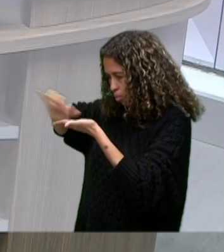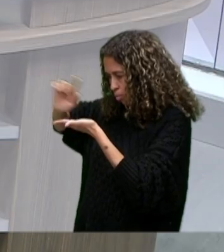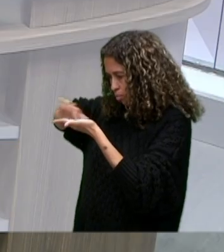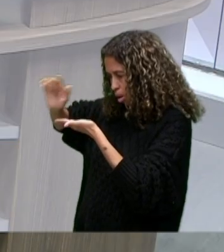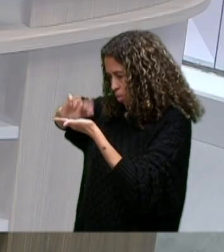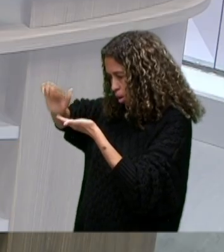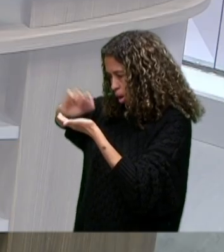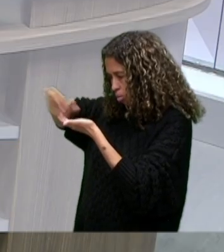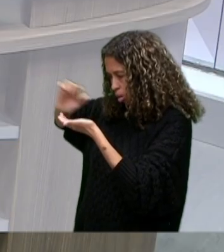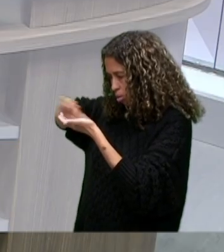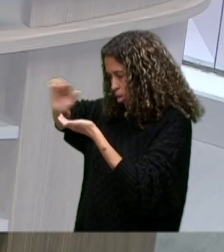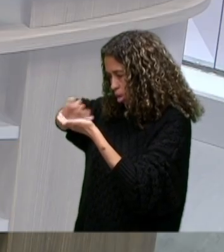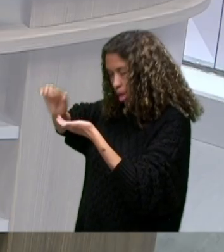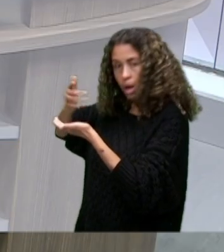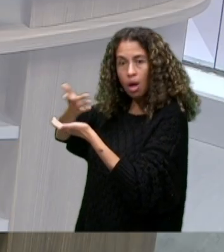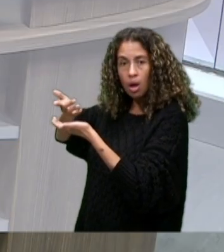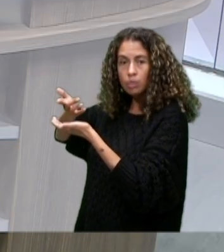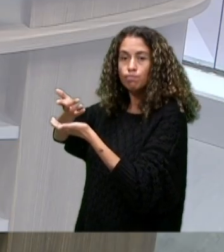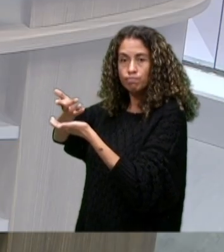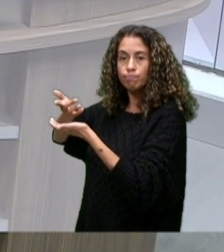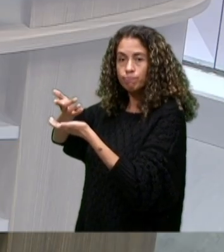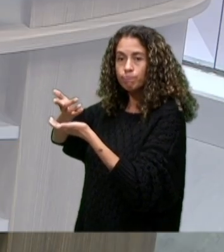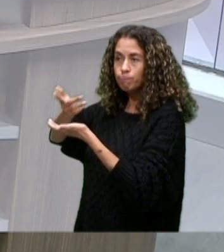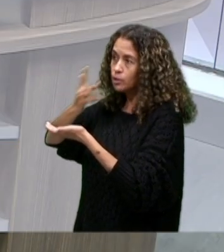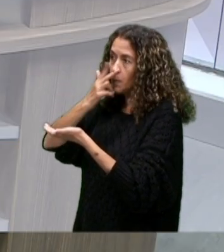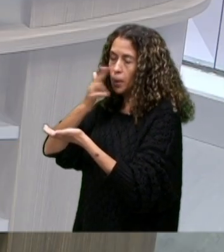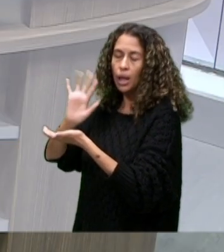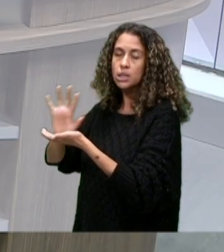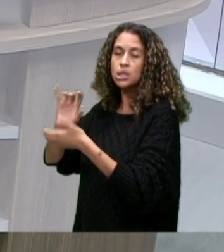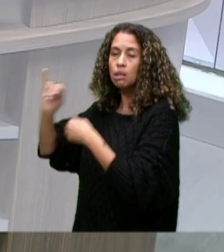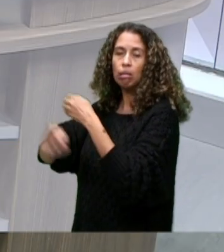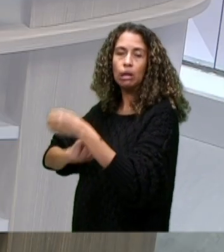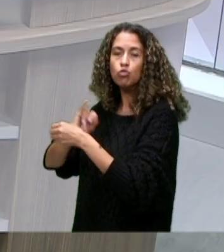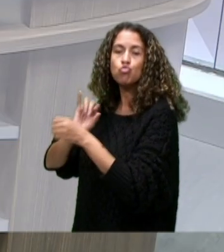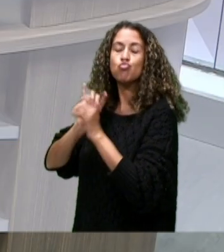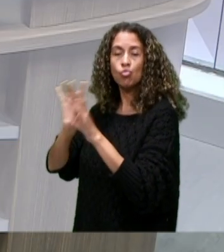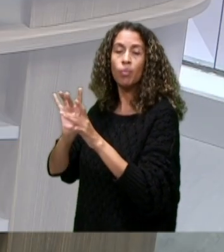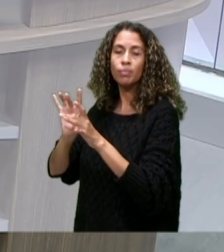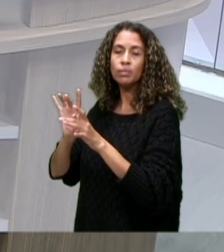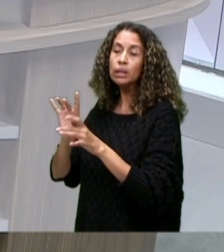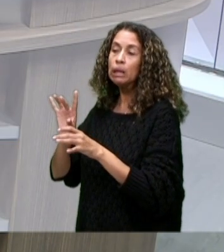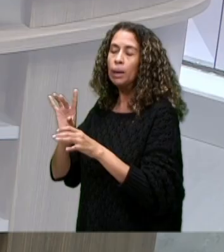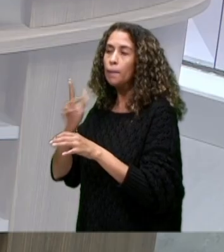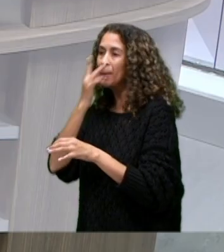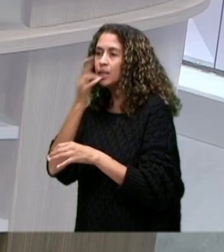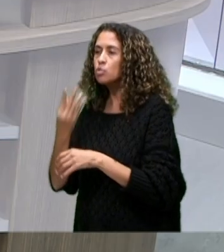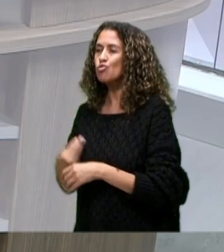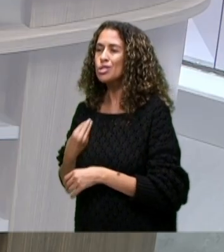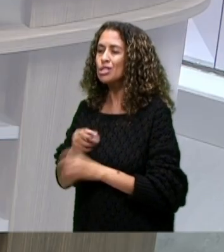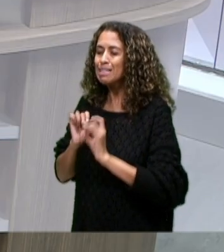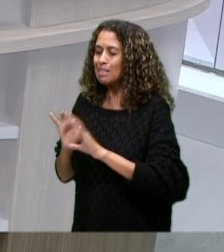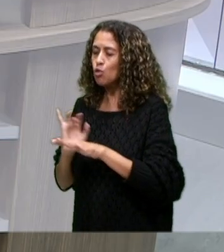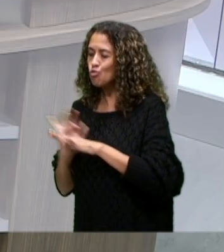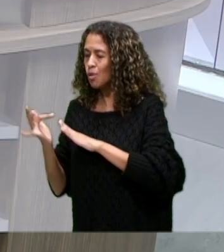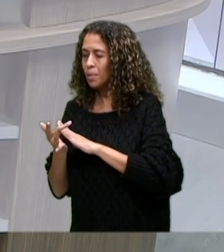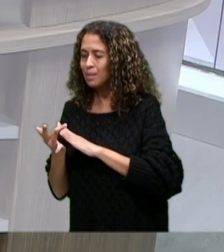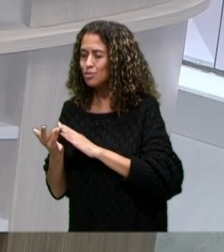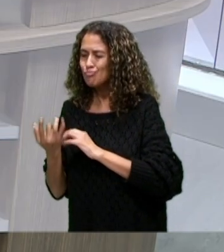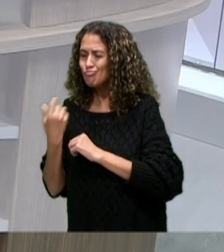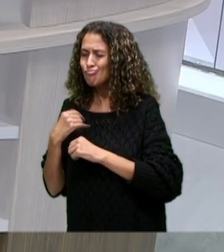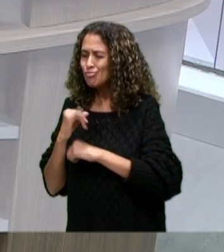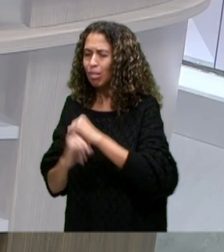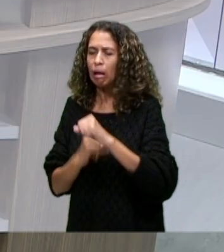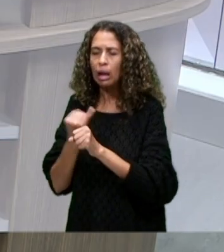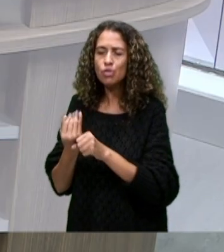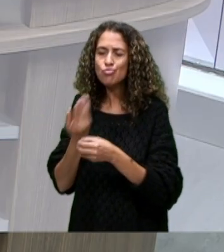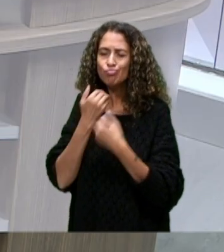acabou. A internet para fora da rede social praticamente não existe mais. Existe, claro, tem, mas não é qual é o principal